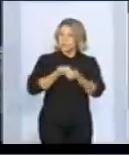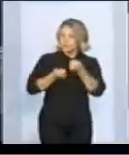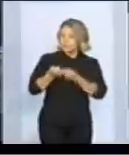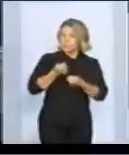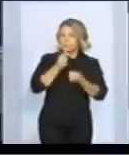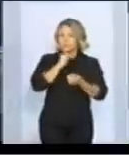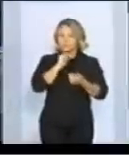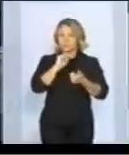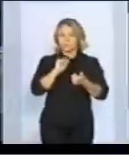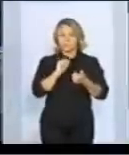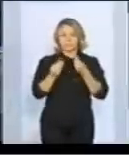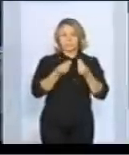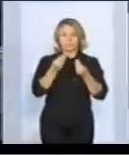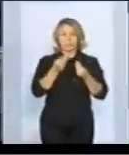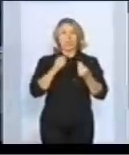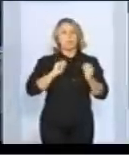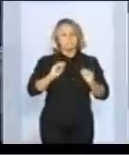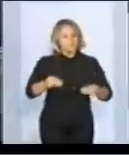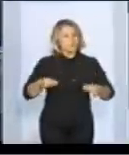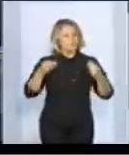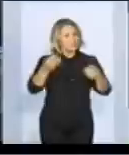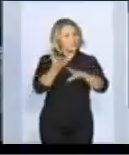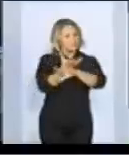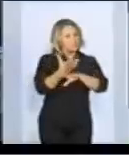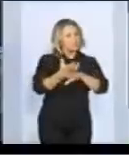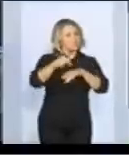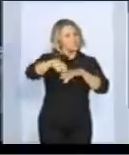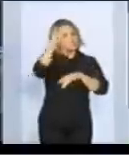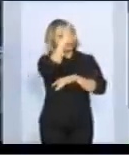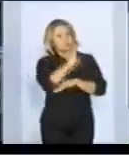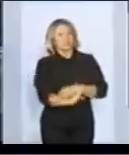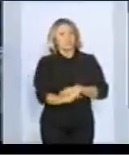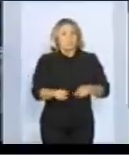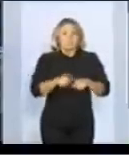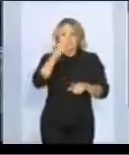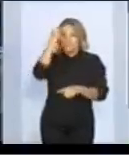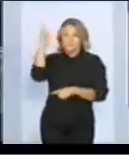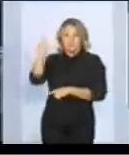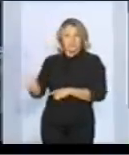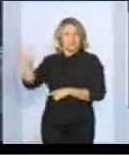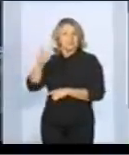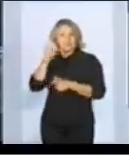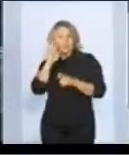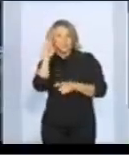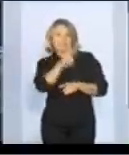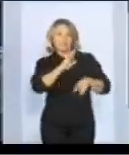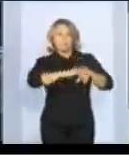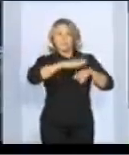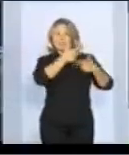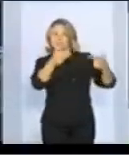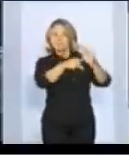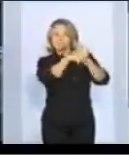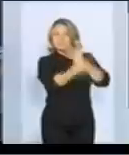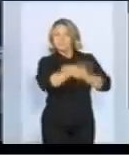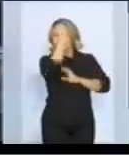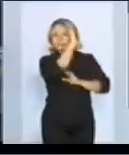Ora, eu vou ofertar mais conteúdo nacional, portanto, o consumidor vai assistir mais conteúdo nacional. Não me parece que